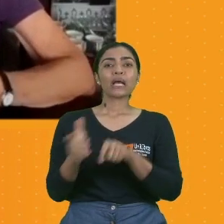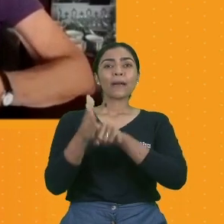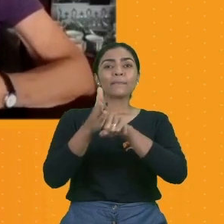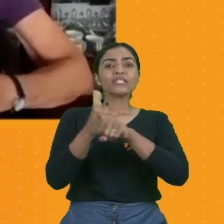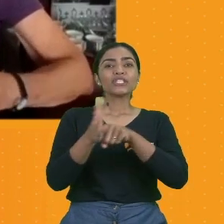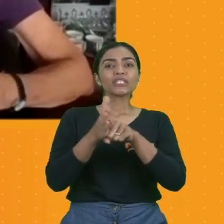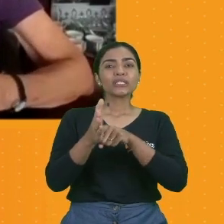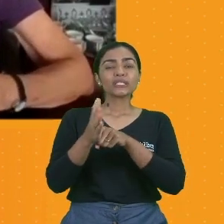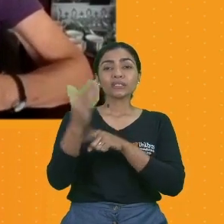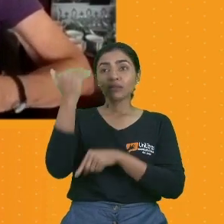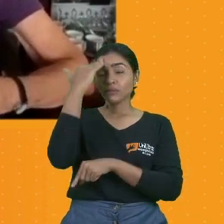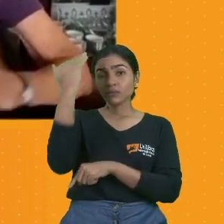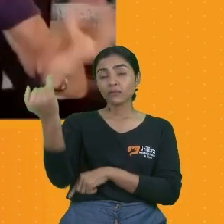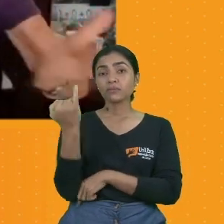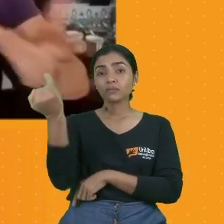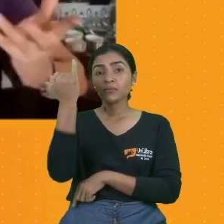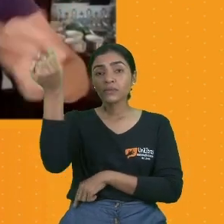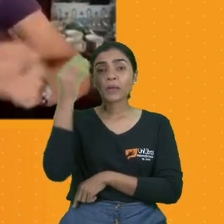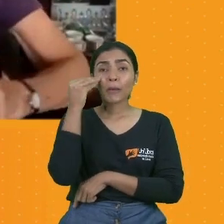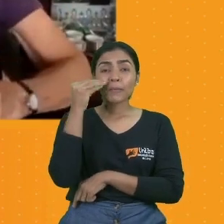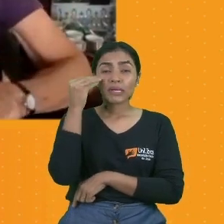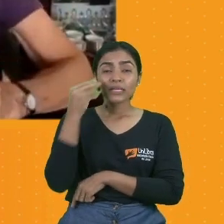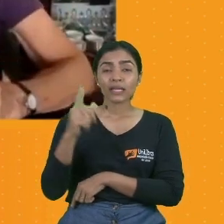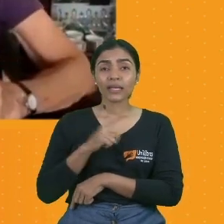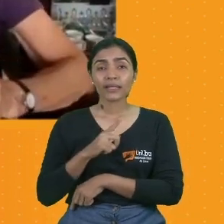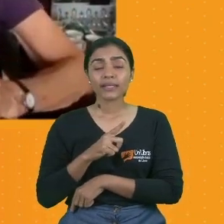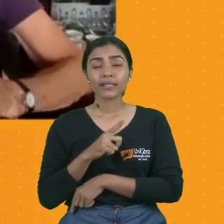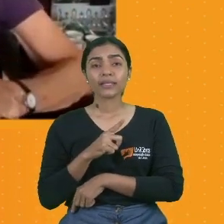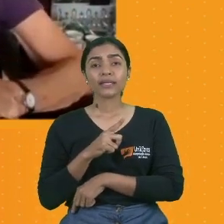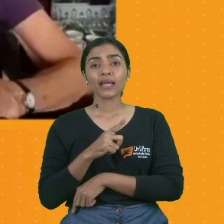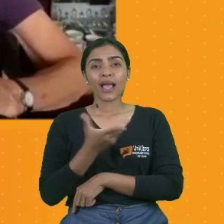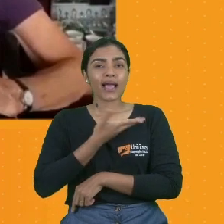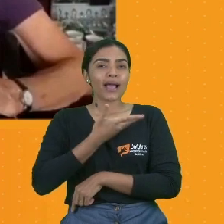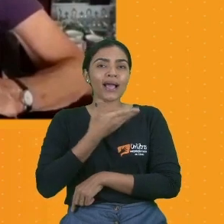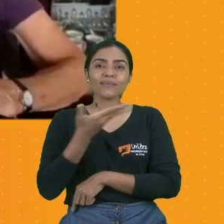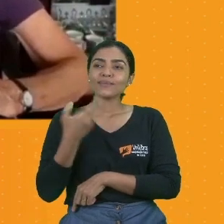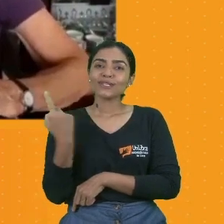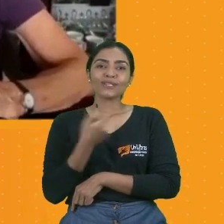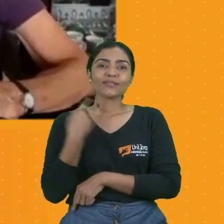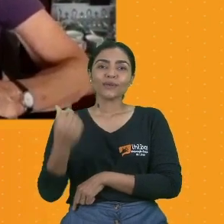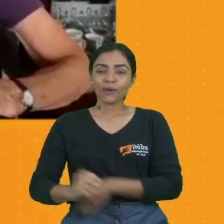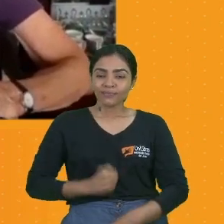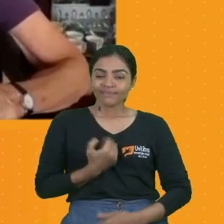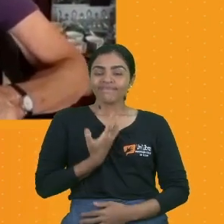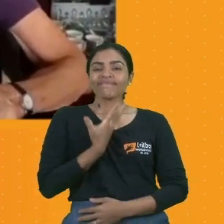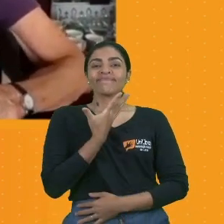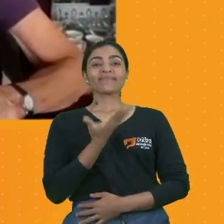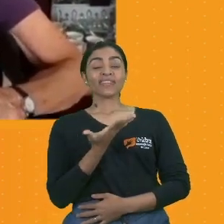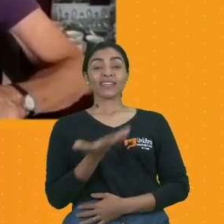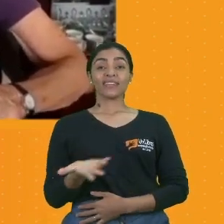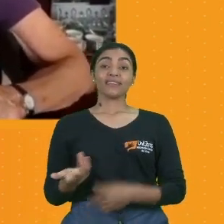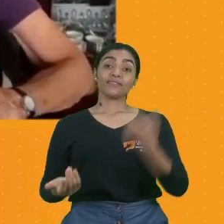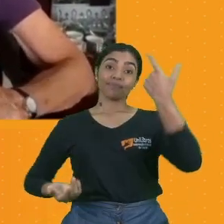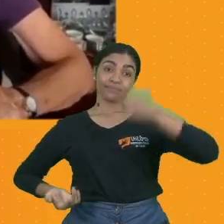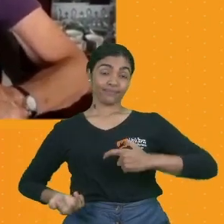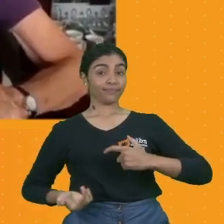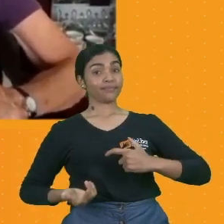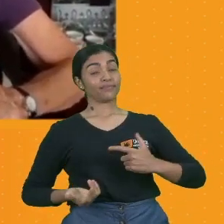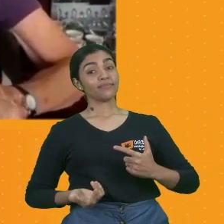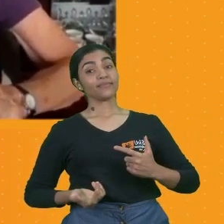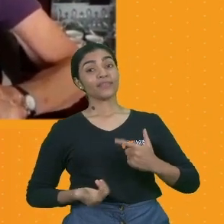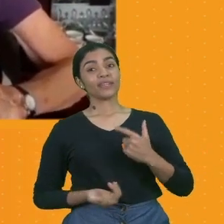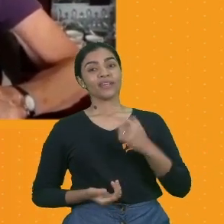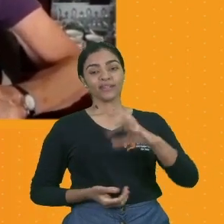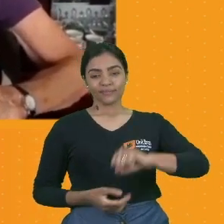que você que são colegas nossos E que nos inspiram né que no meu caso né